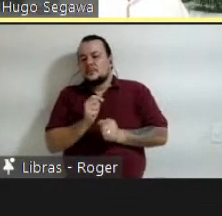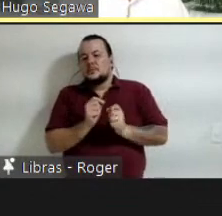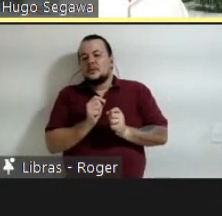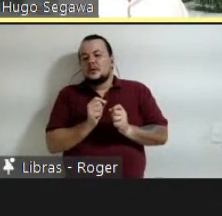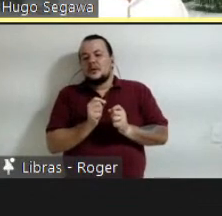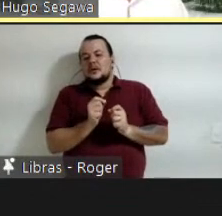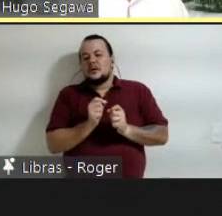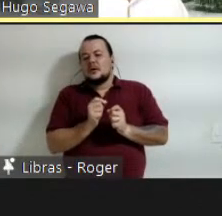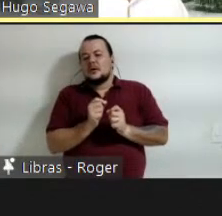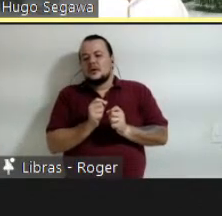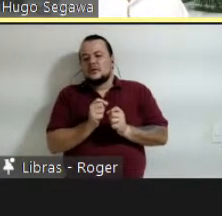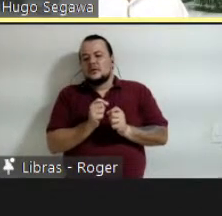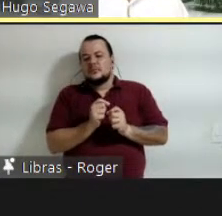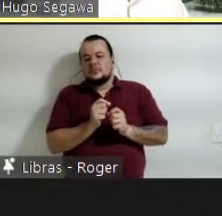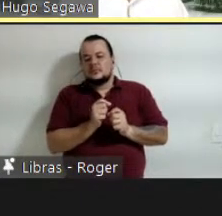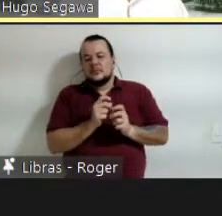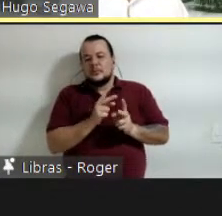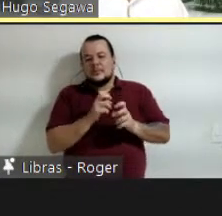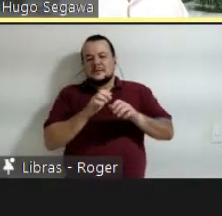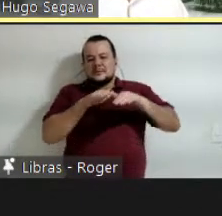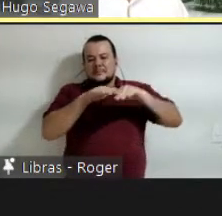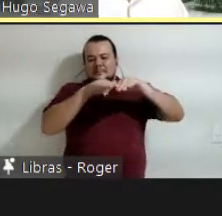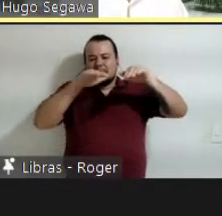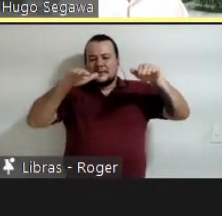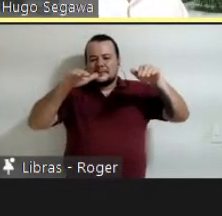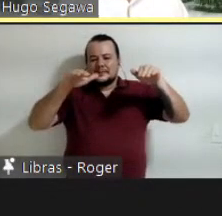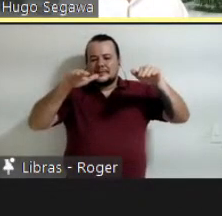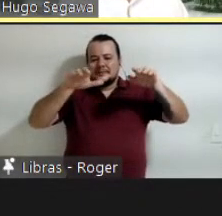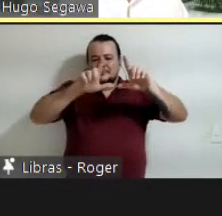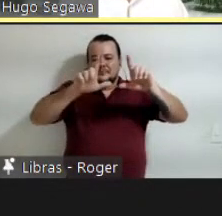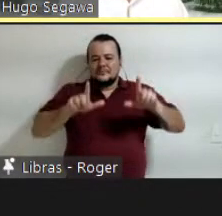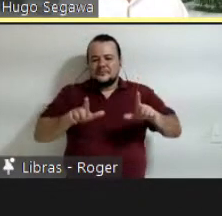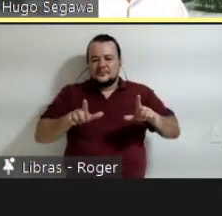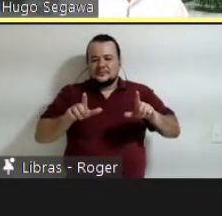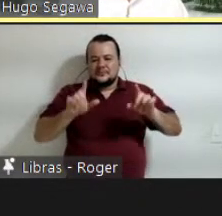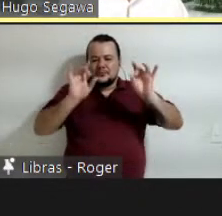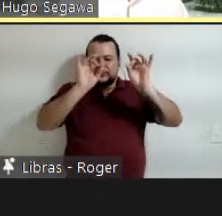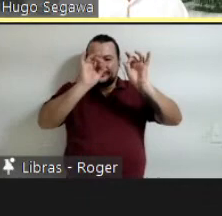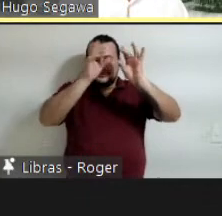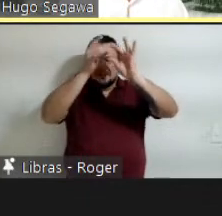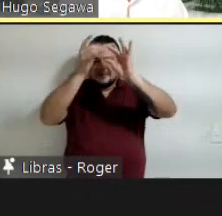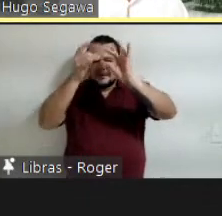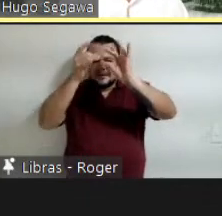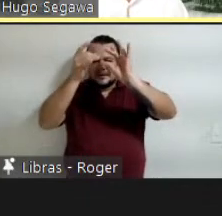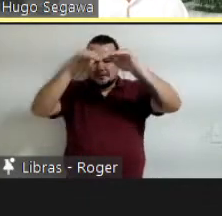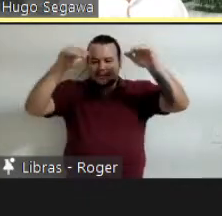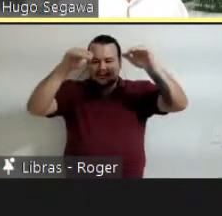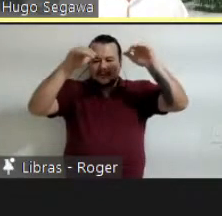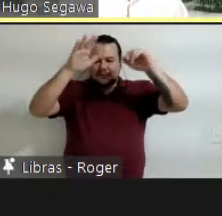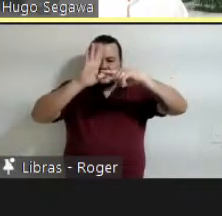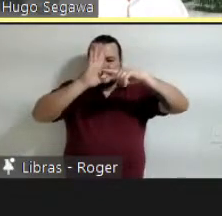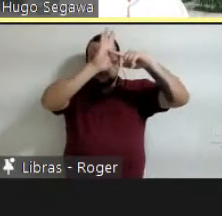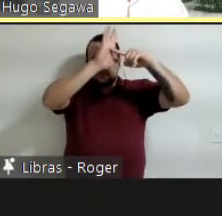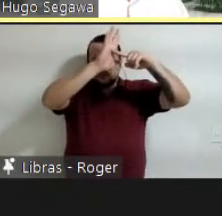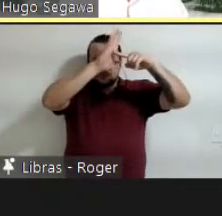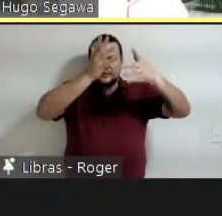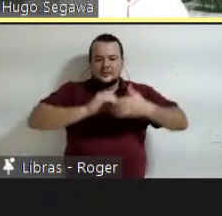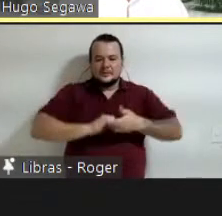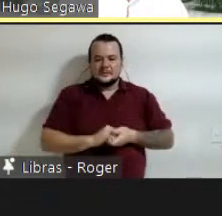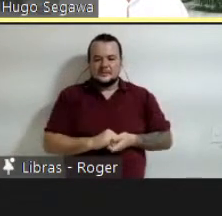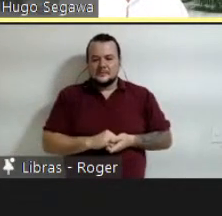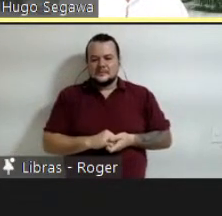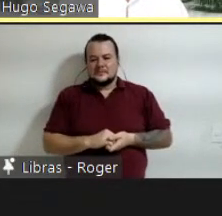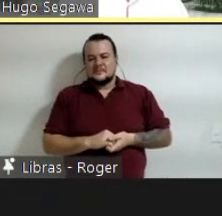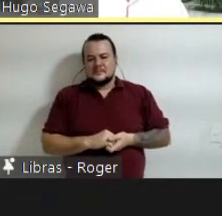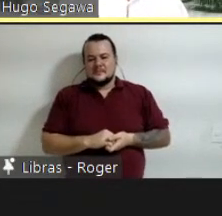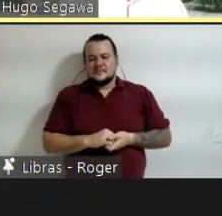olha essa cobertura, né? O detalhe da cobertura aqui, olha só. Eu brinco, né? Desculpe